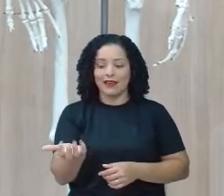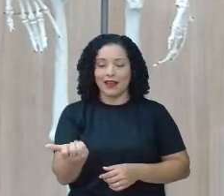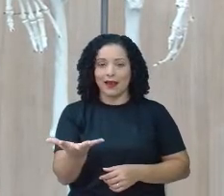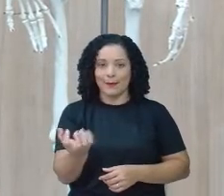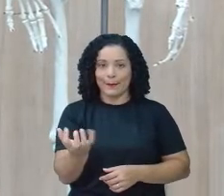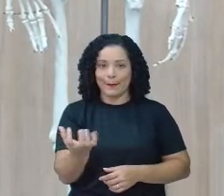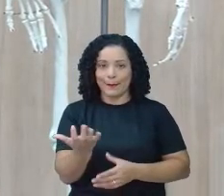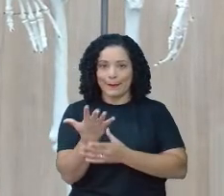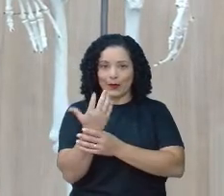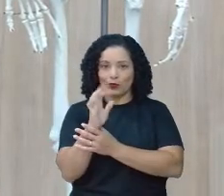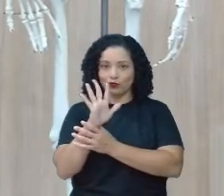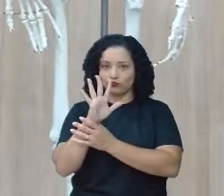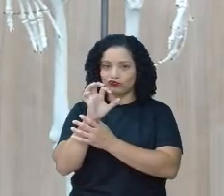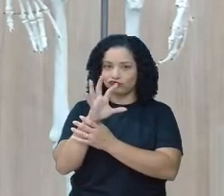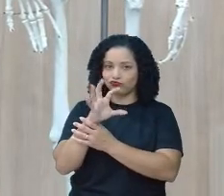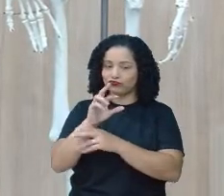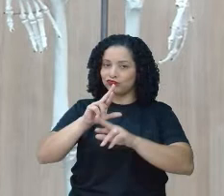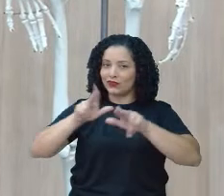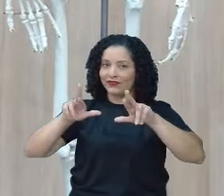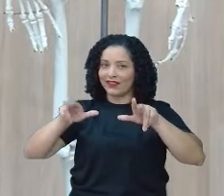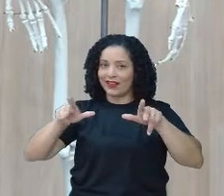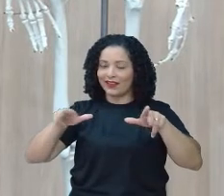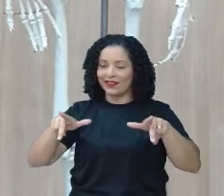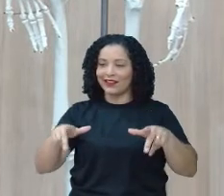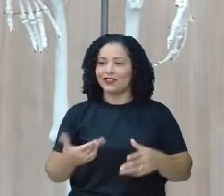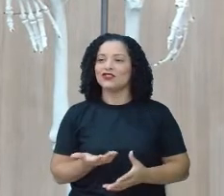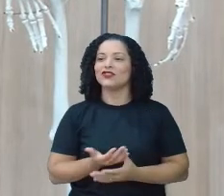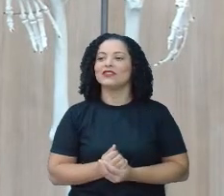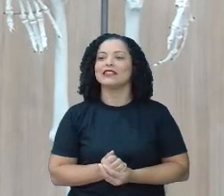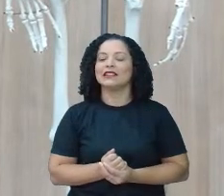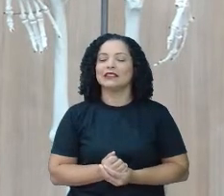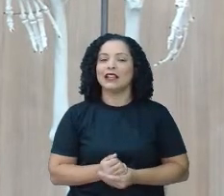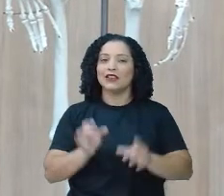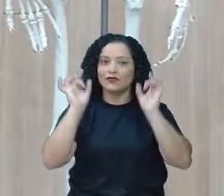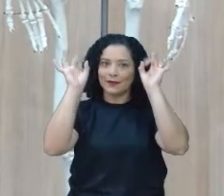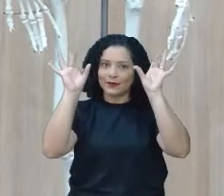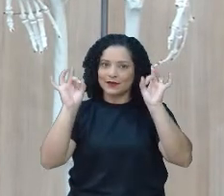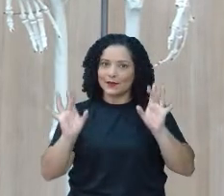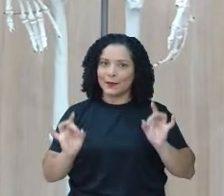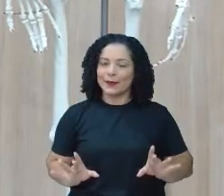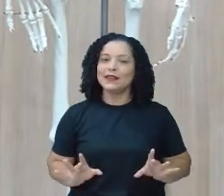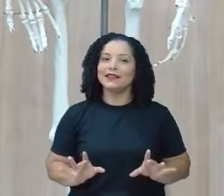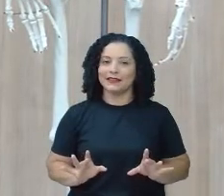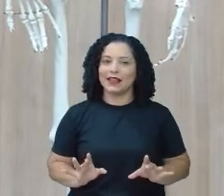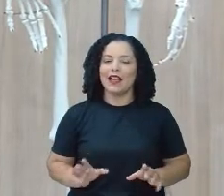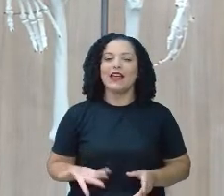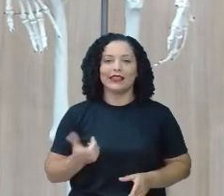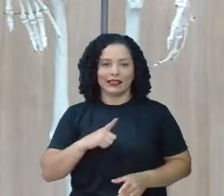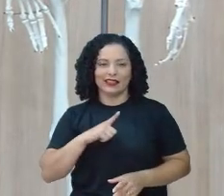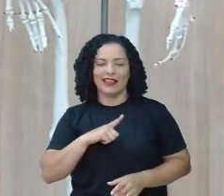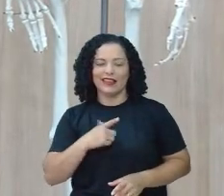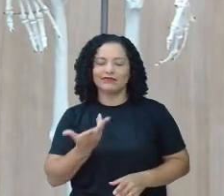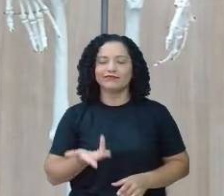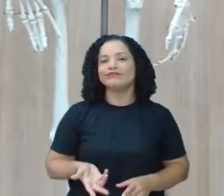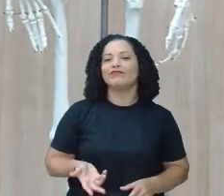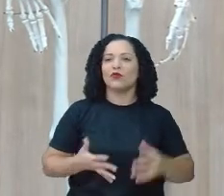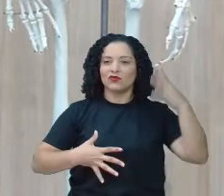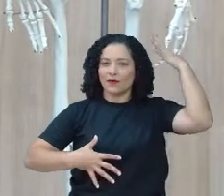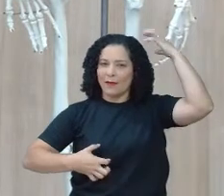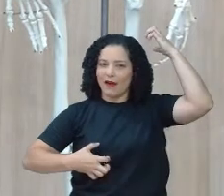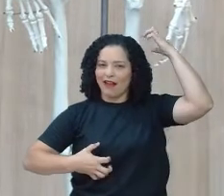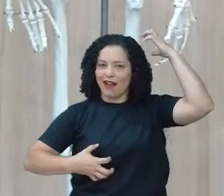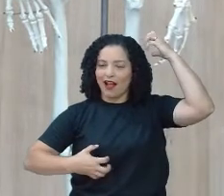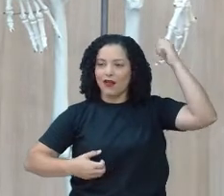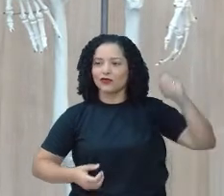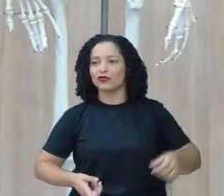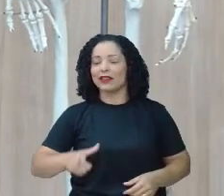ela tem aí bem diferente, nós mamíferos, principalmente aí os nossos primatas, né, não só mamíferos, são os primatas,